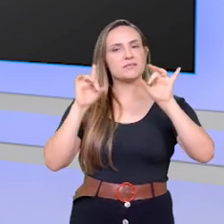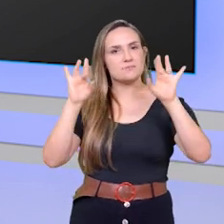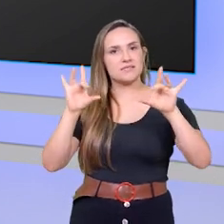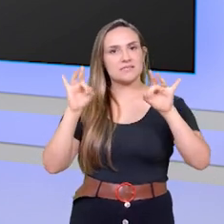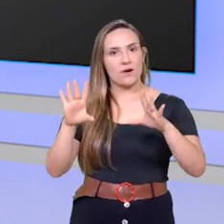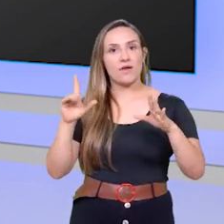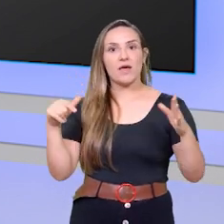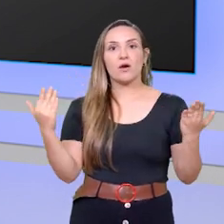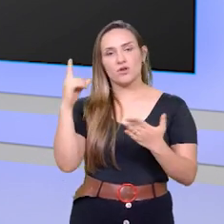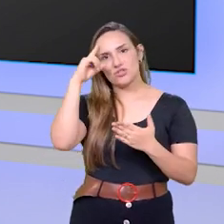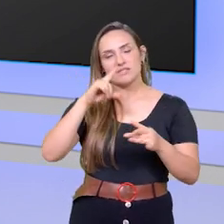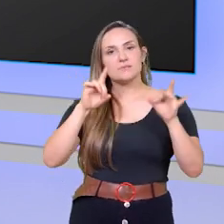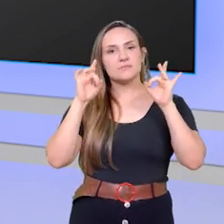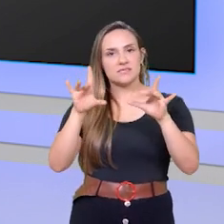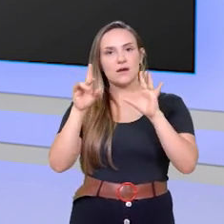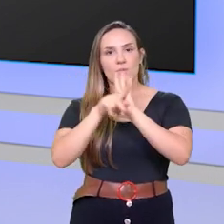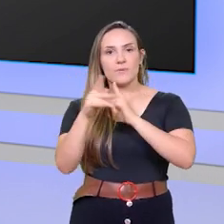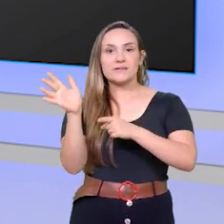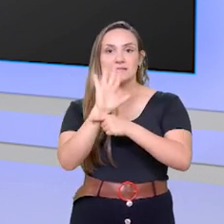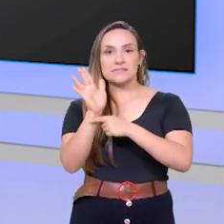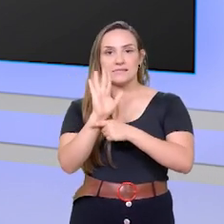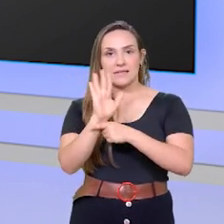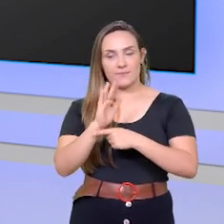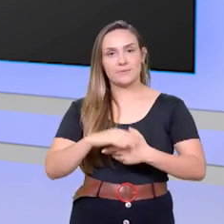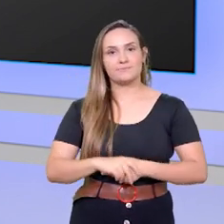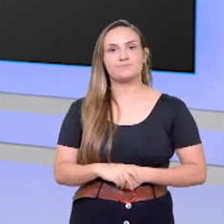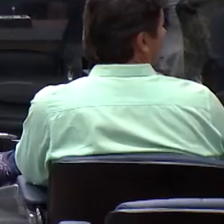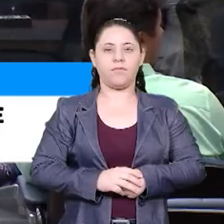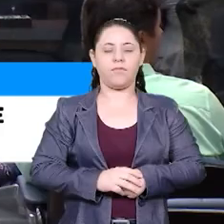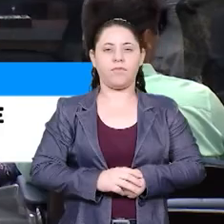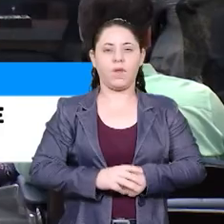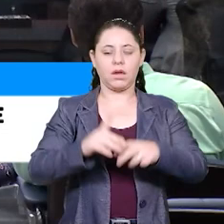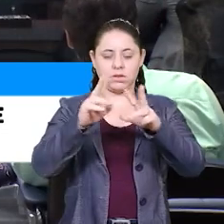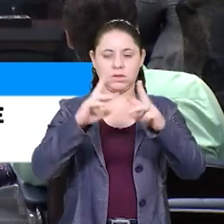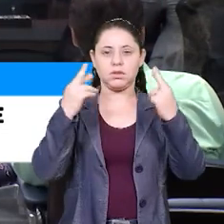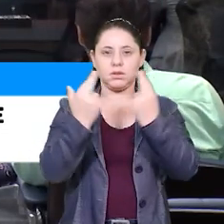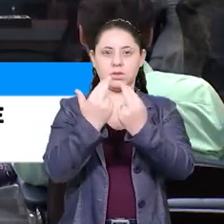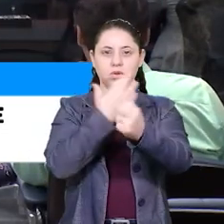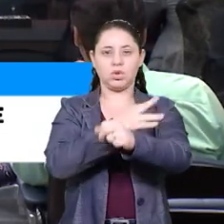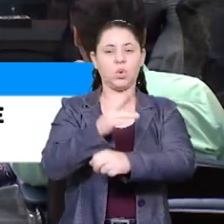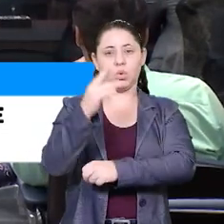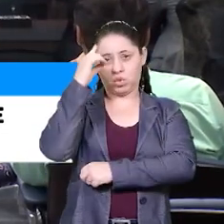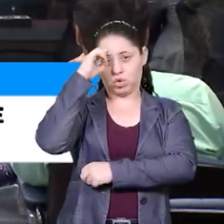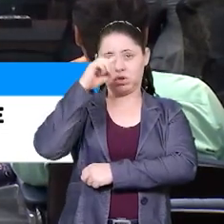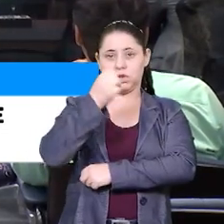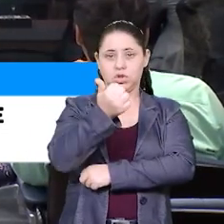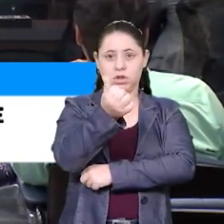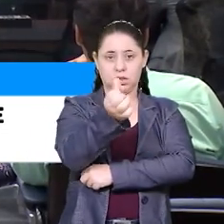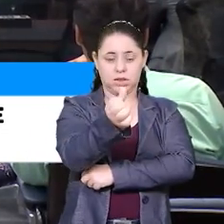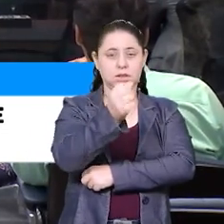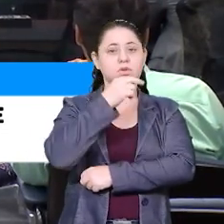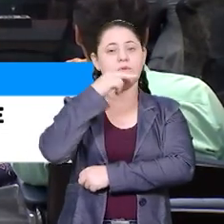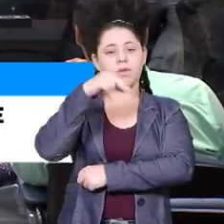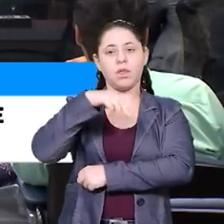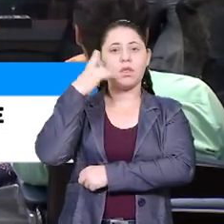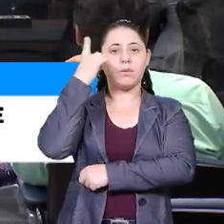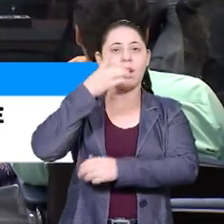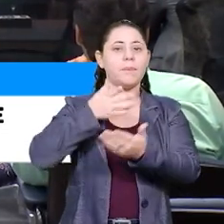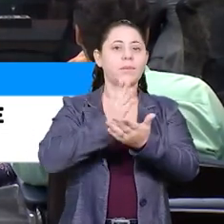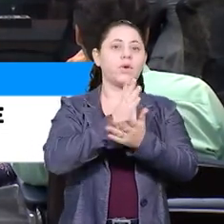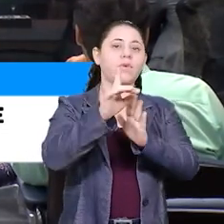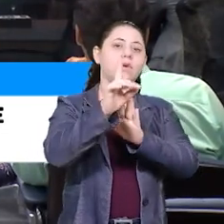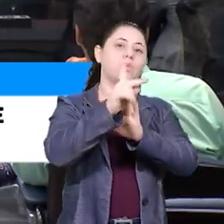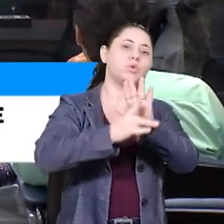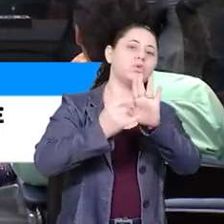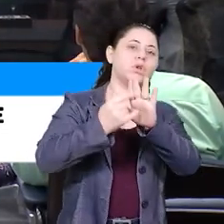instituída a lei estadual do dia do cinema e do áudio visual Esses são ordinária no dia 16 de novembro os deputados